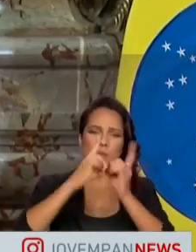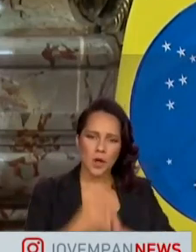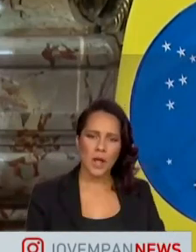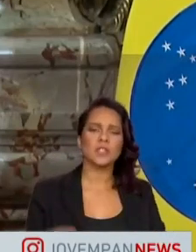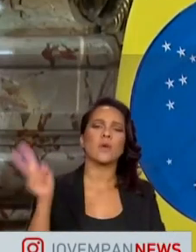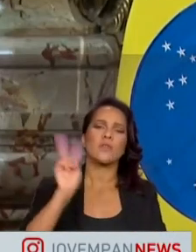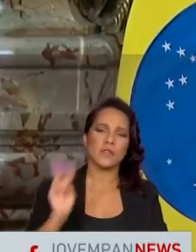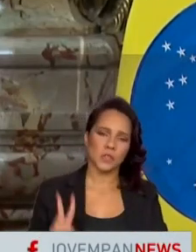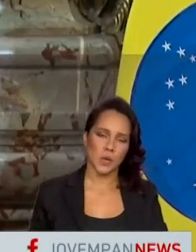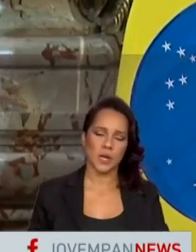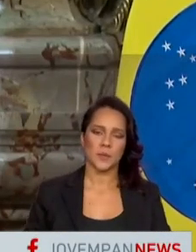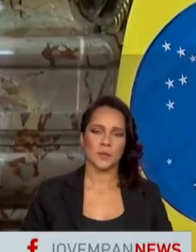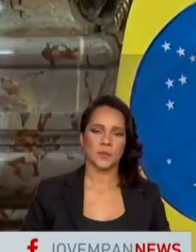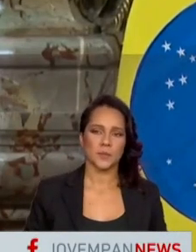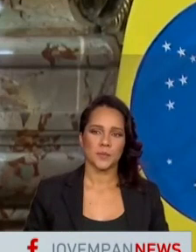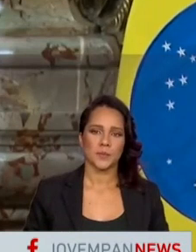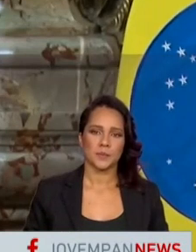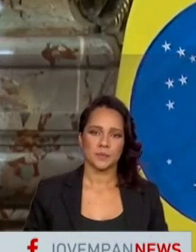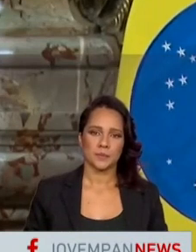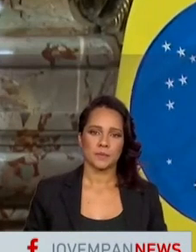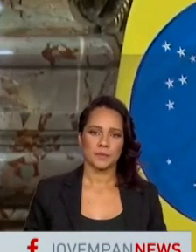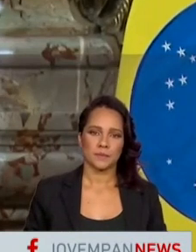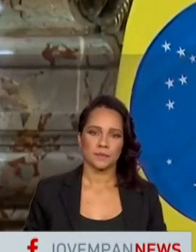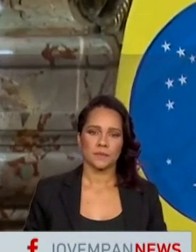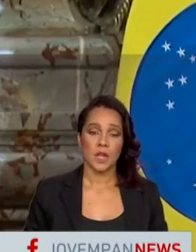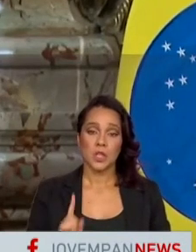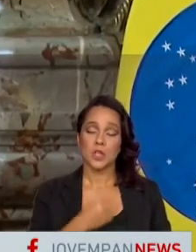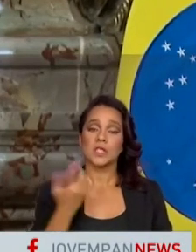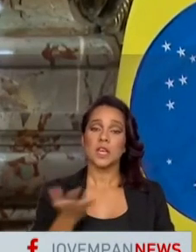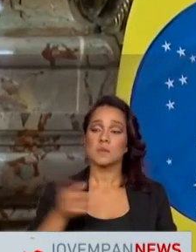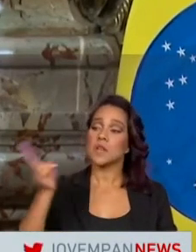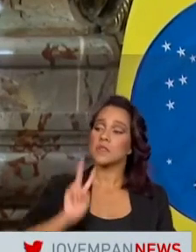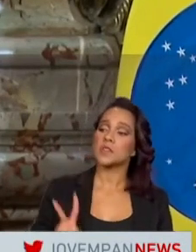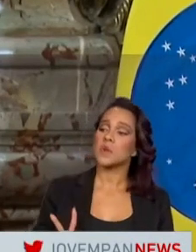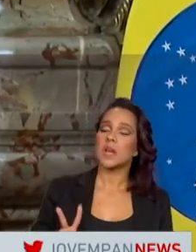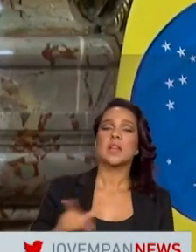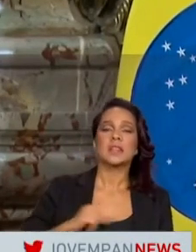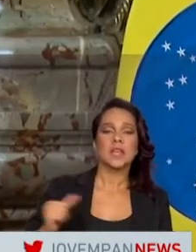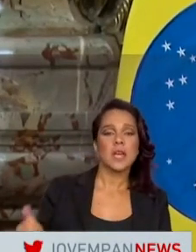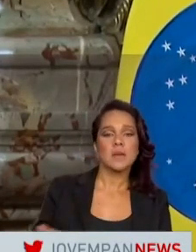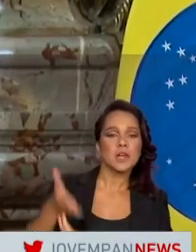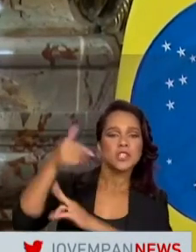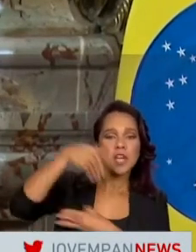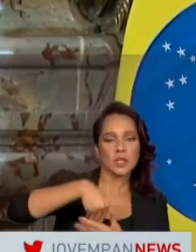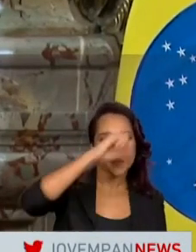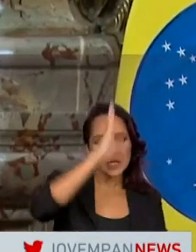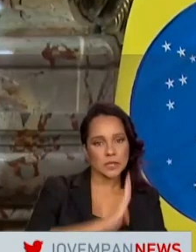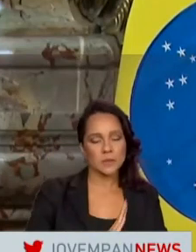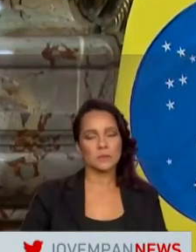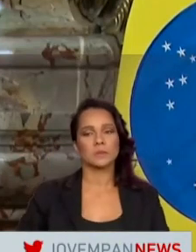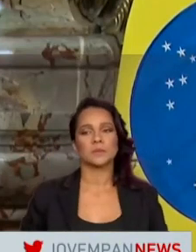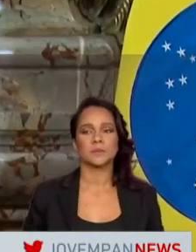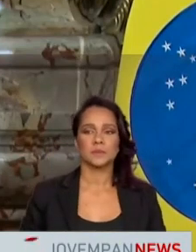com a Venezuela. Brasil vai restabelecer relações diplomáticas com Venezuela. Nós queremos que a Venezuela tenha embaixada no Brasil. Queremos que Venezuela